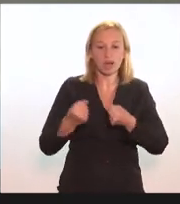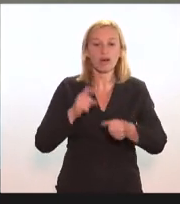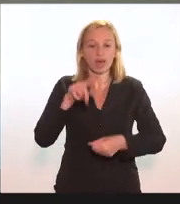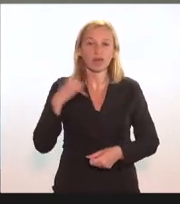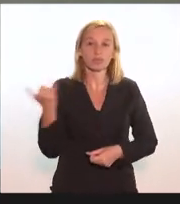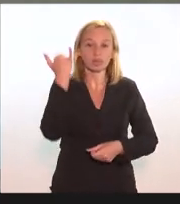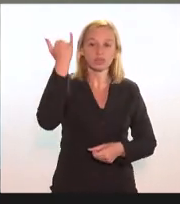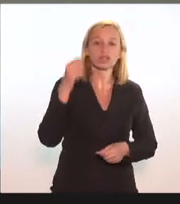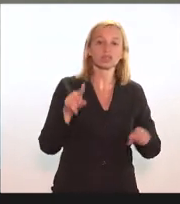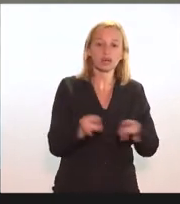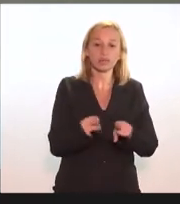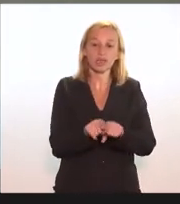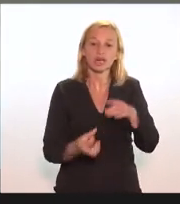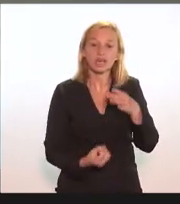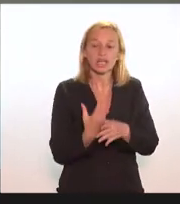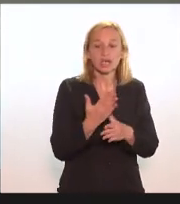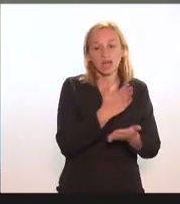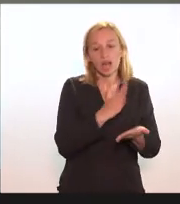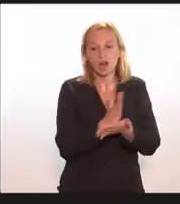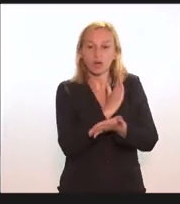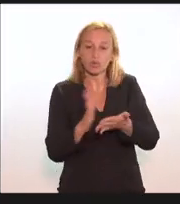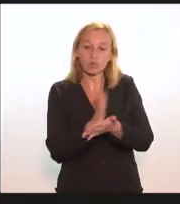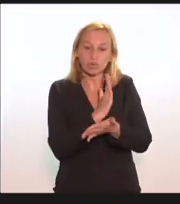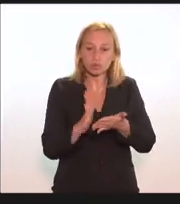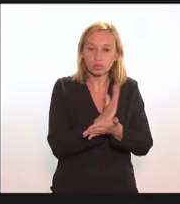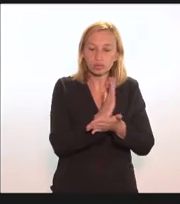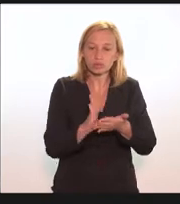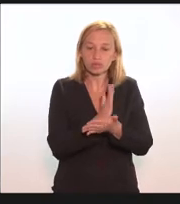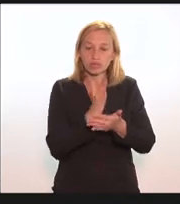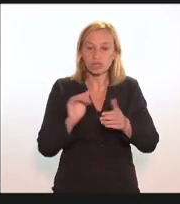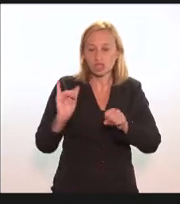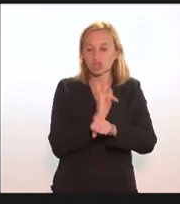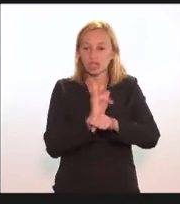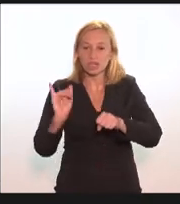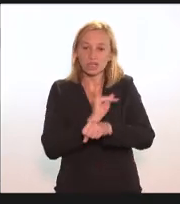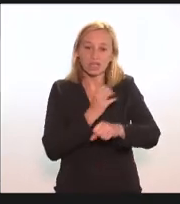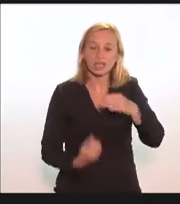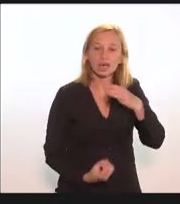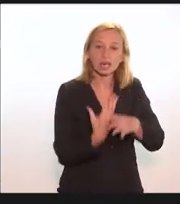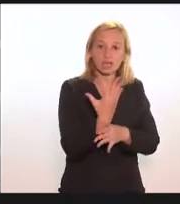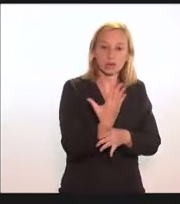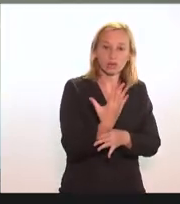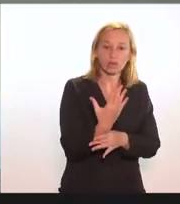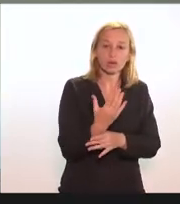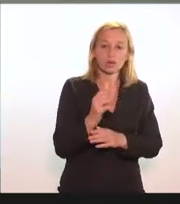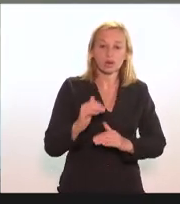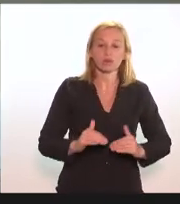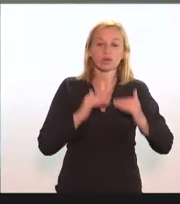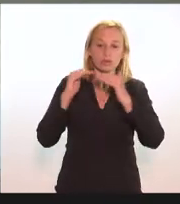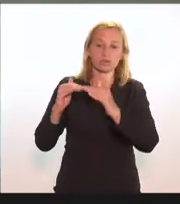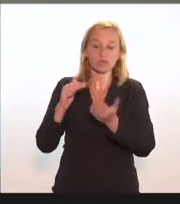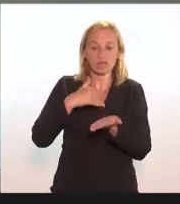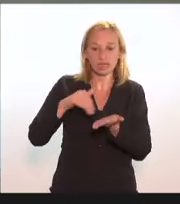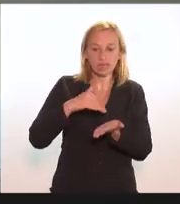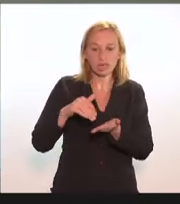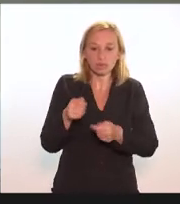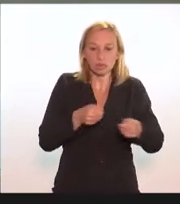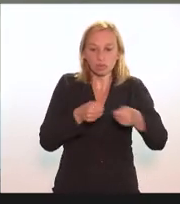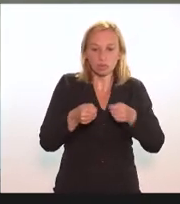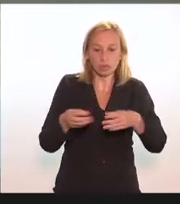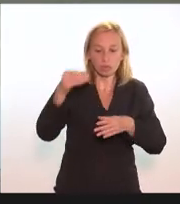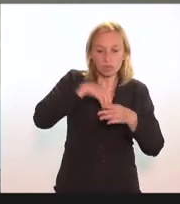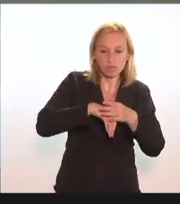está criando também algumas medidas de compliance aqui. A gente criou uma subsecretaria de controle interno